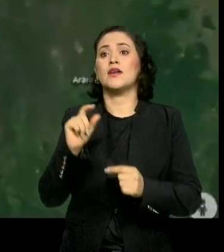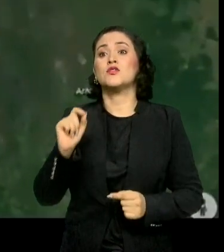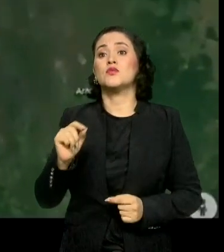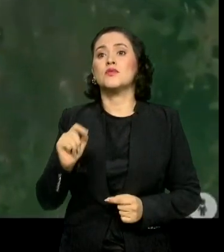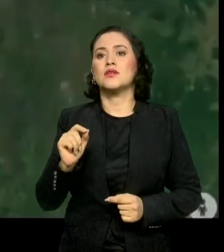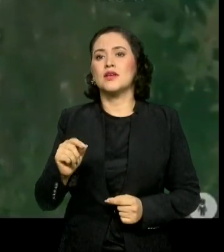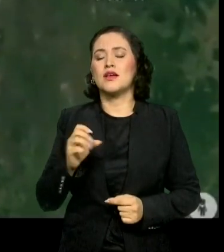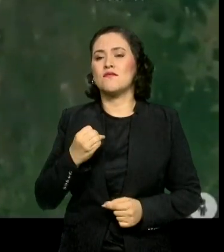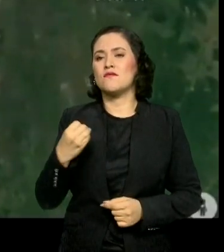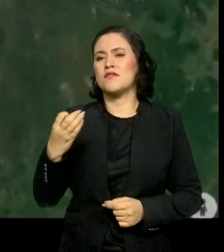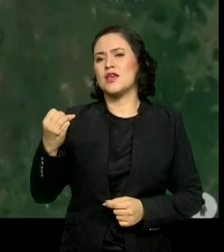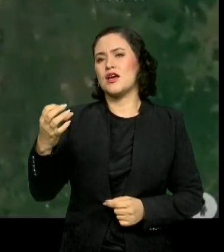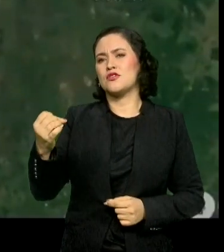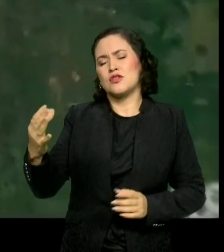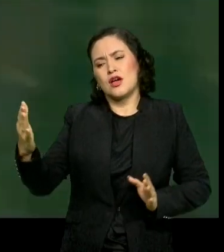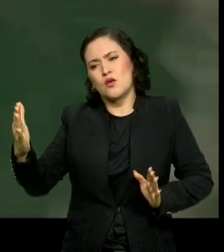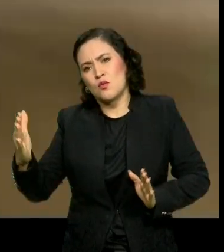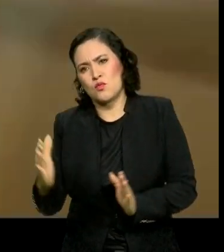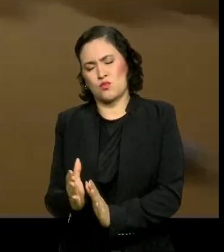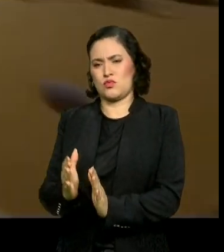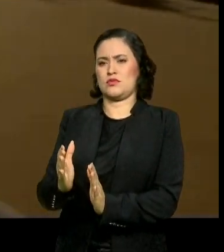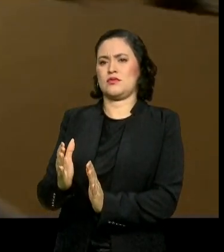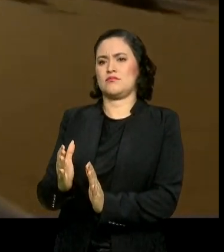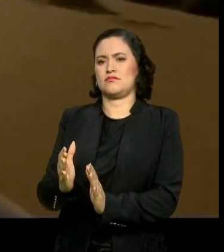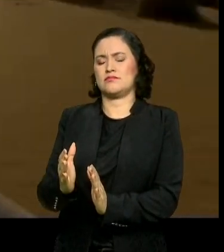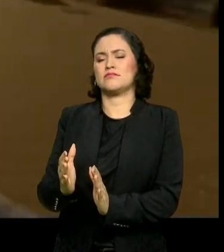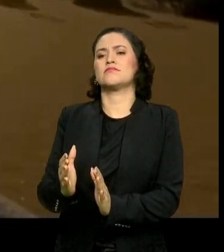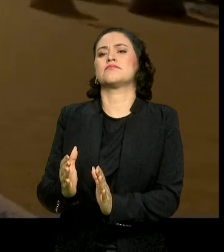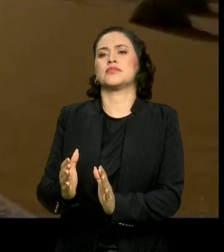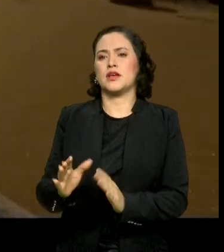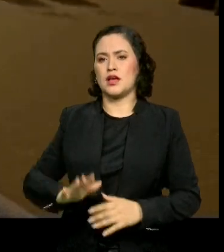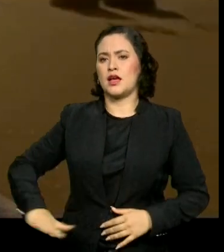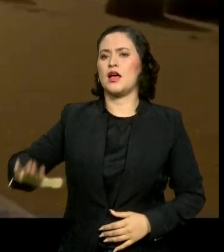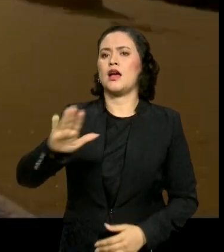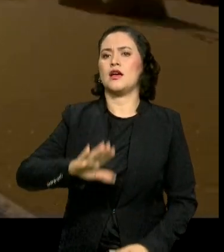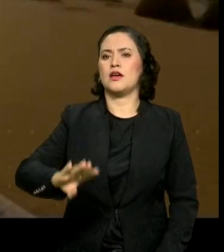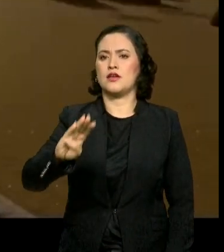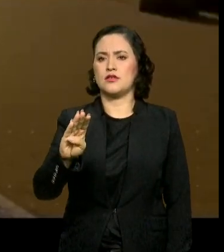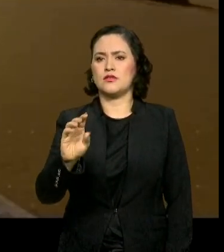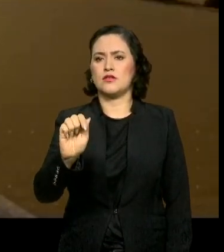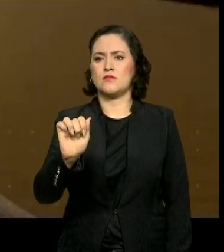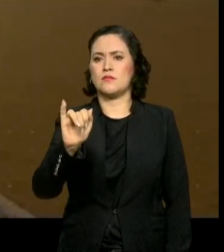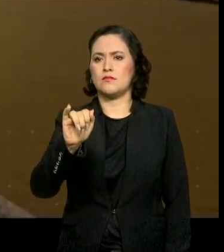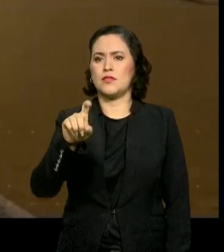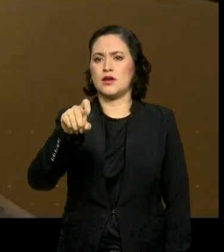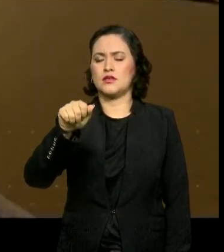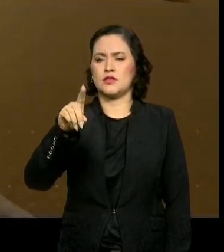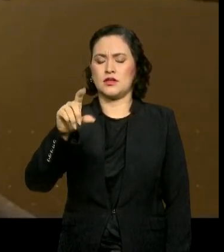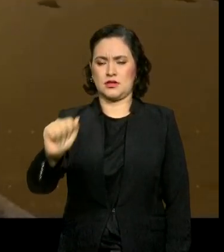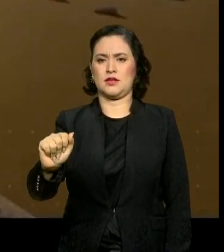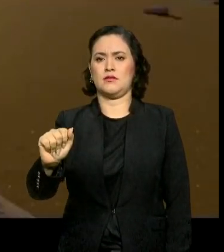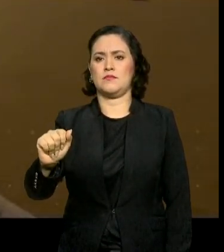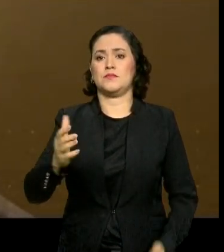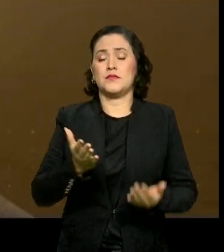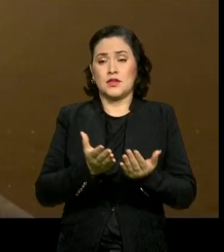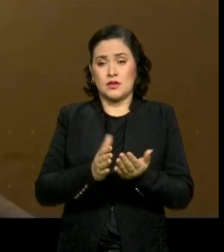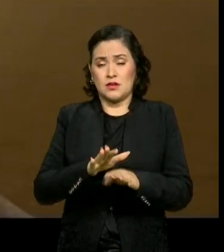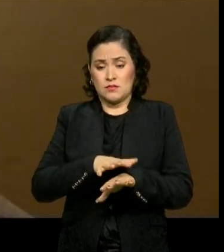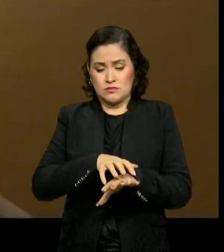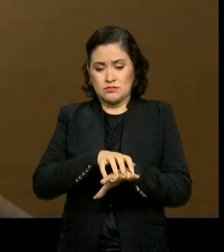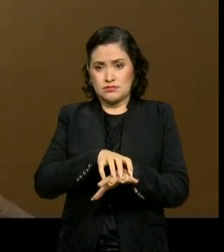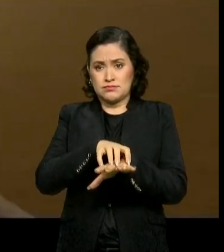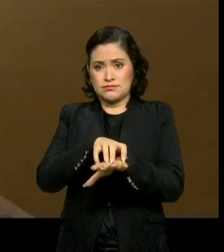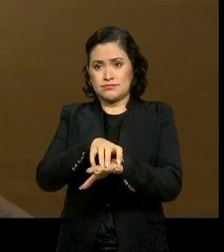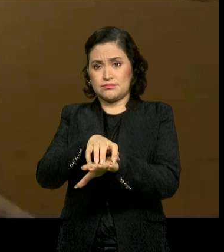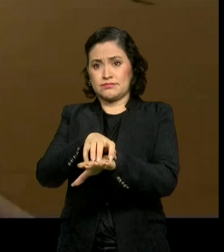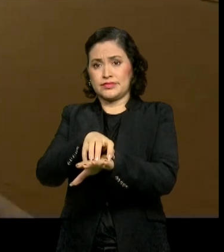Baixada Maranhense, desafoga o ferryboat. O povo, quando essa estrada estiver funcionando, a população que vai usar